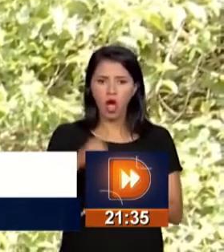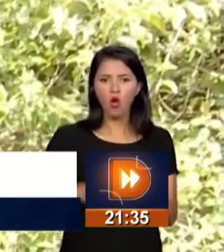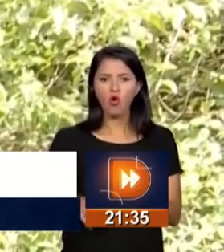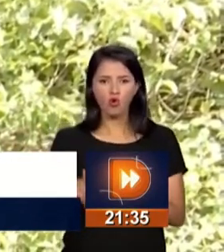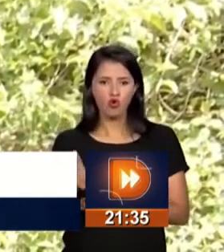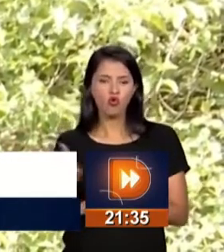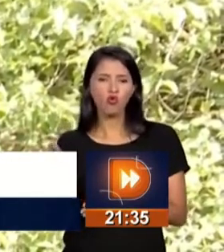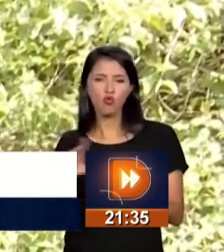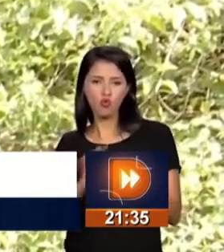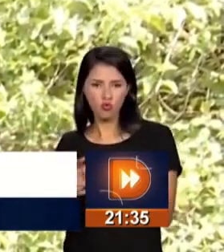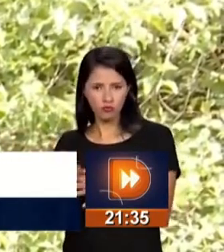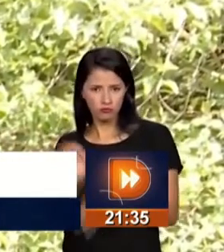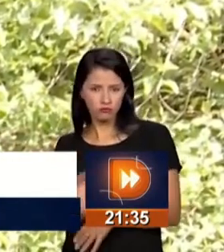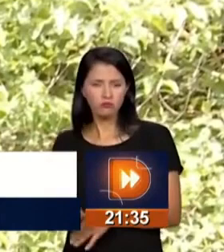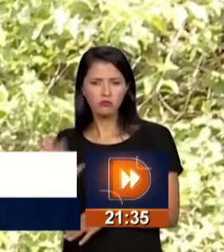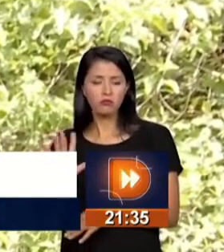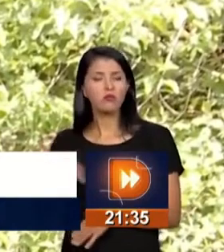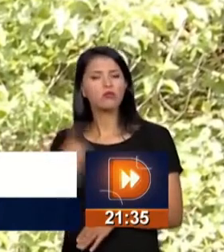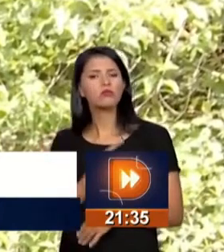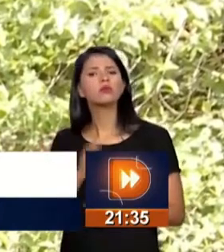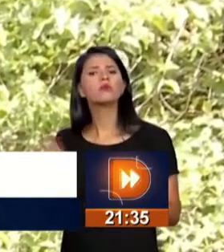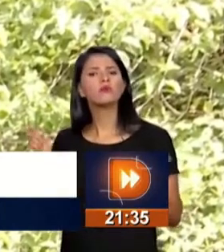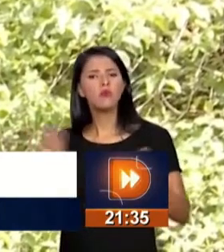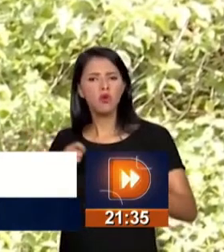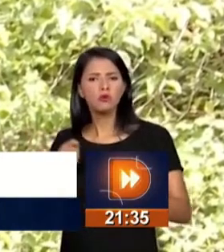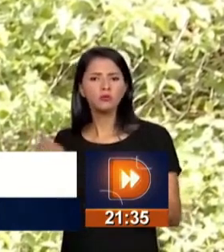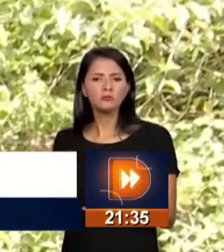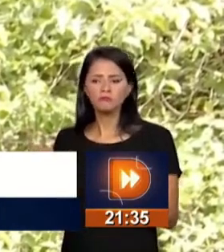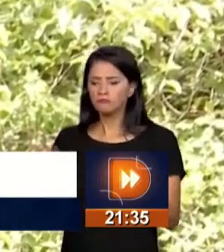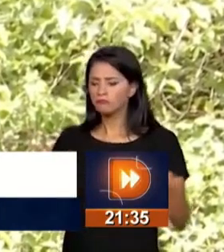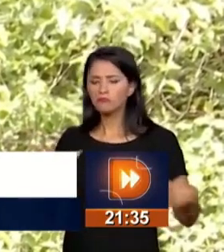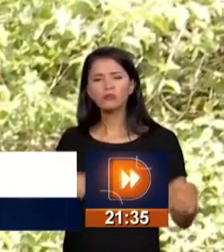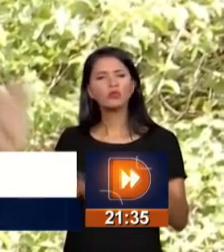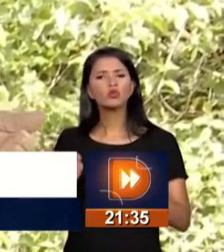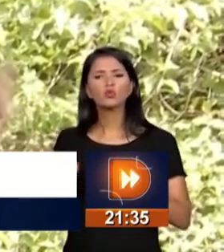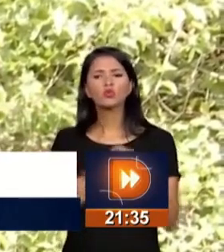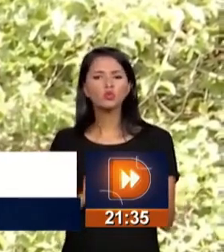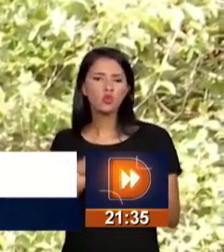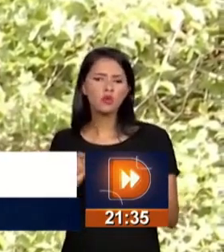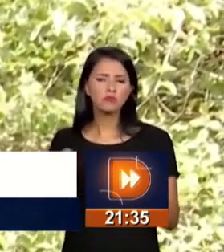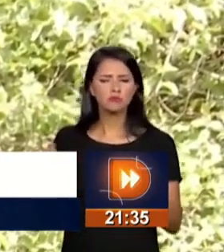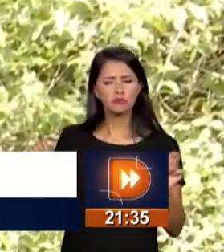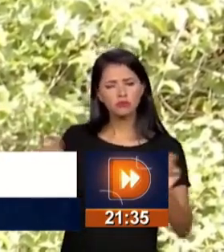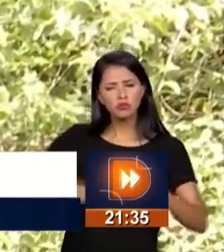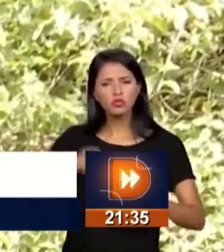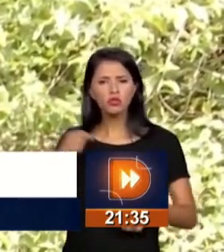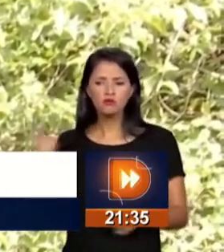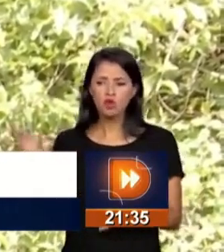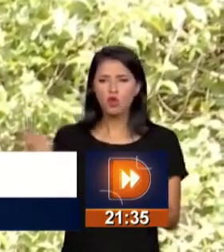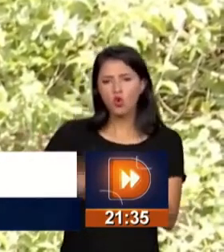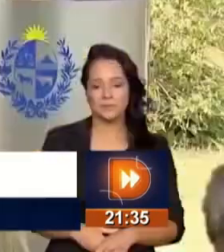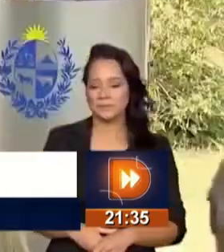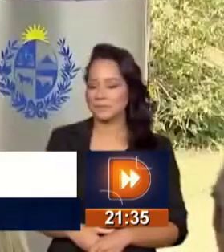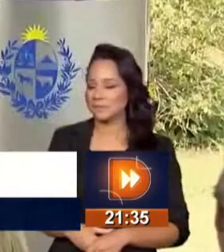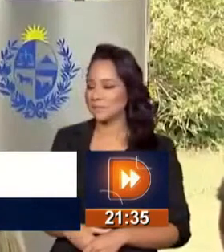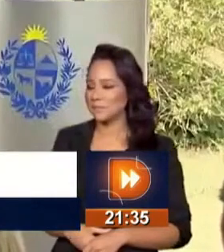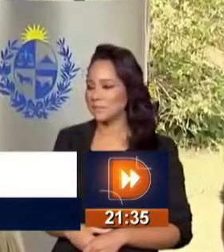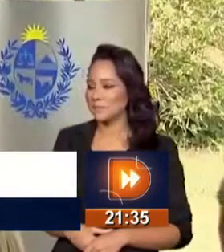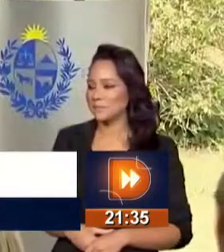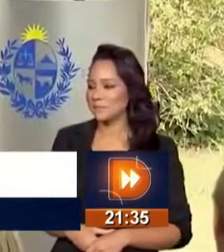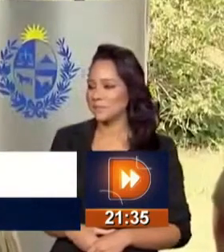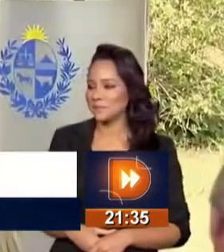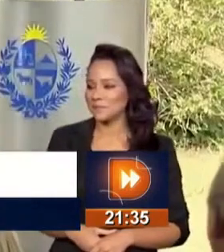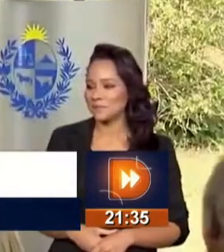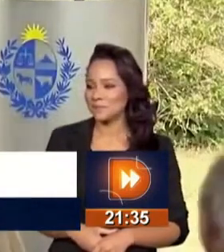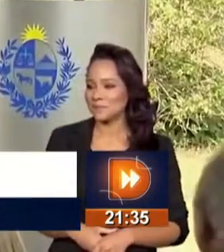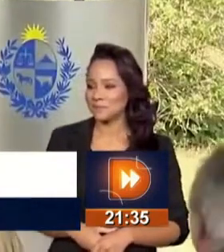e firmar este acordo. Para que a gente possa discutir apenas um possível acordo China e Mercosul. O